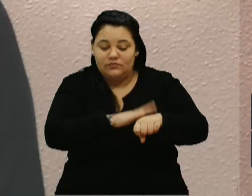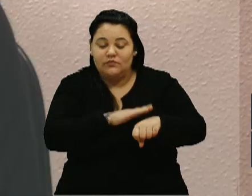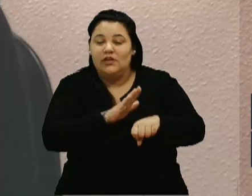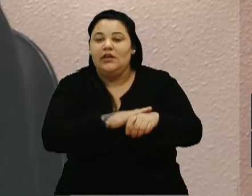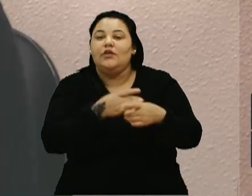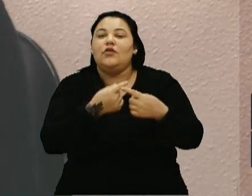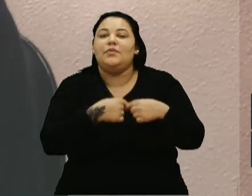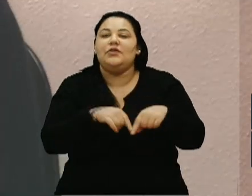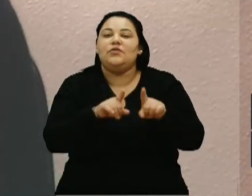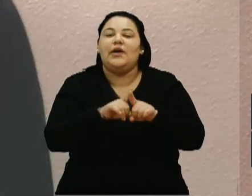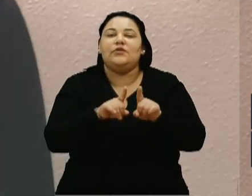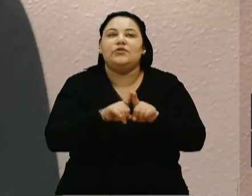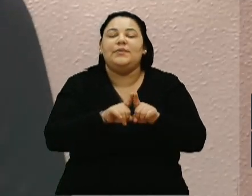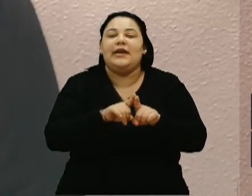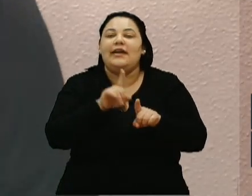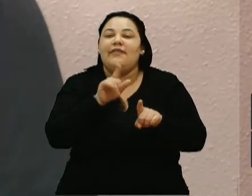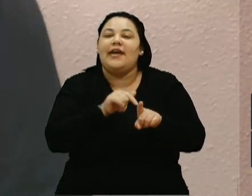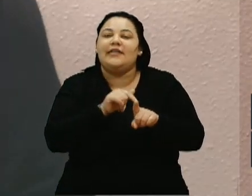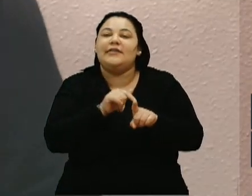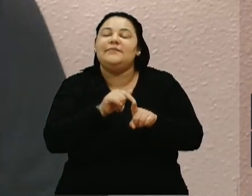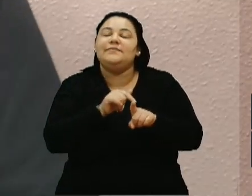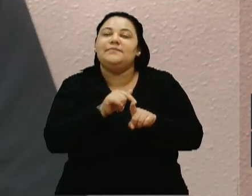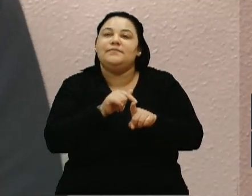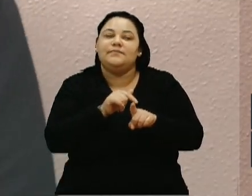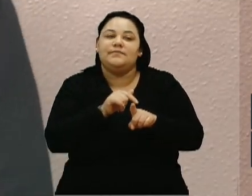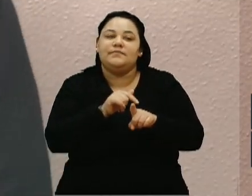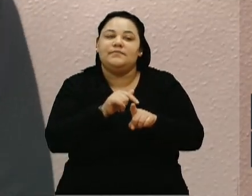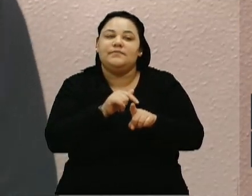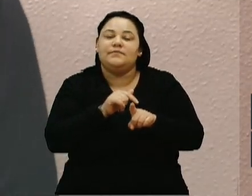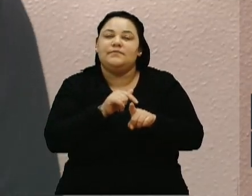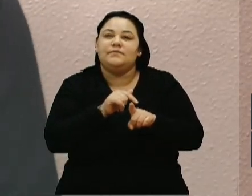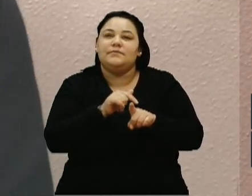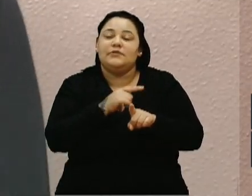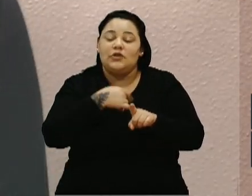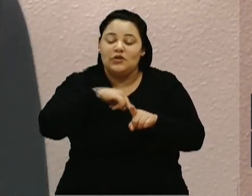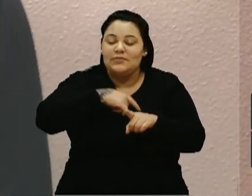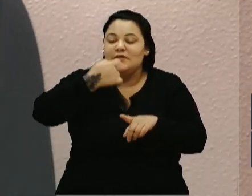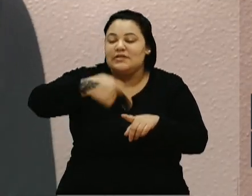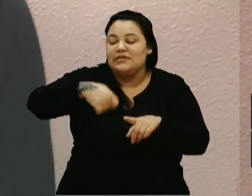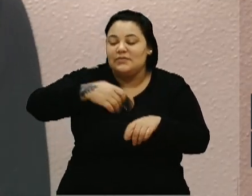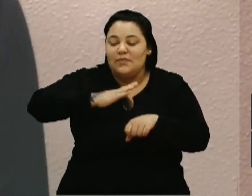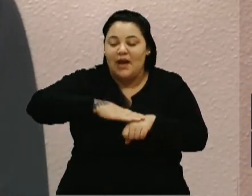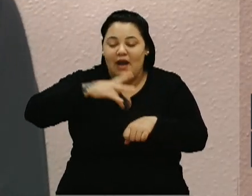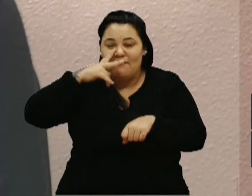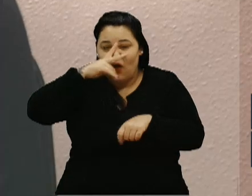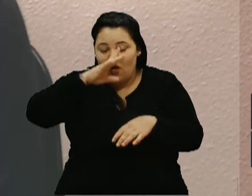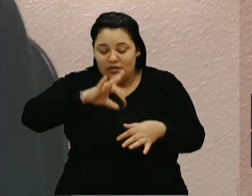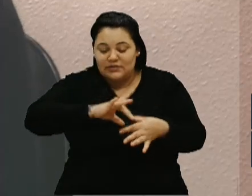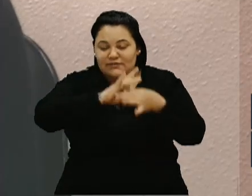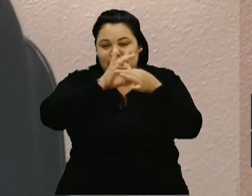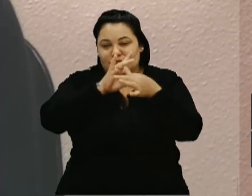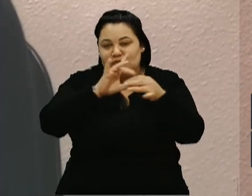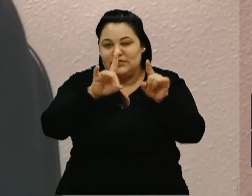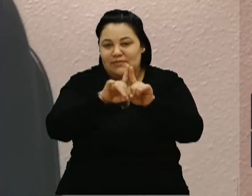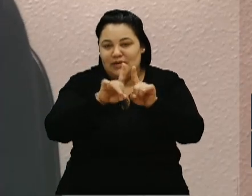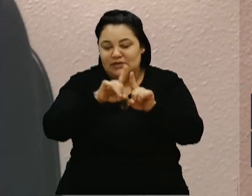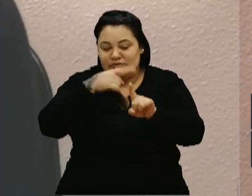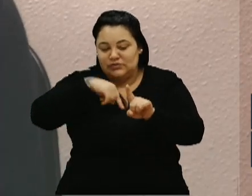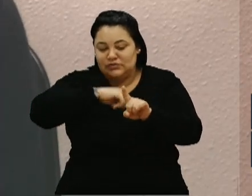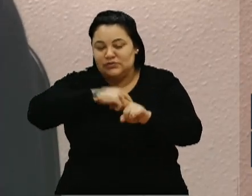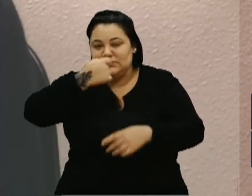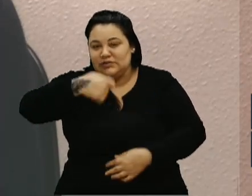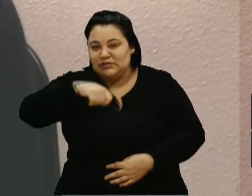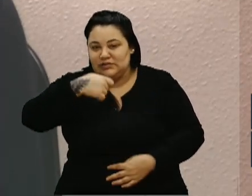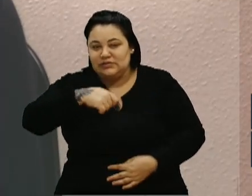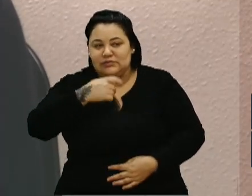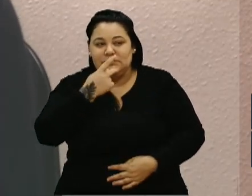olhar discriminatório. É isso que a gente precisa combater. E a gente precisa fortalecer esses vínculos, a gente precisa